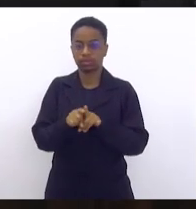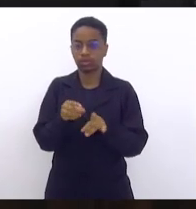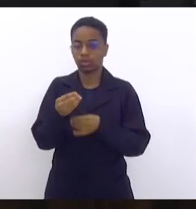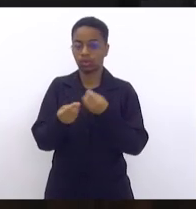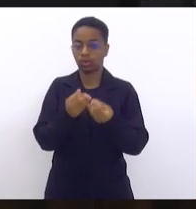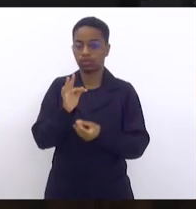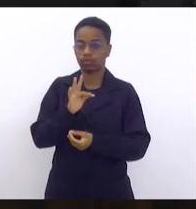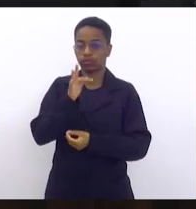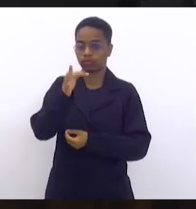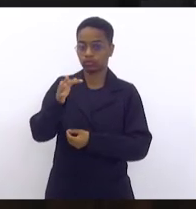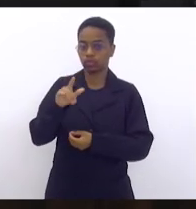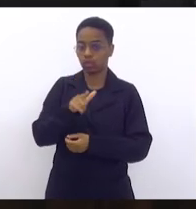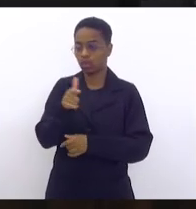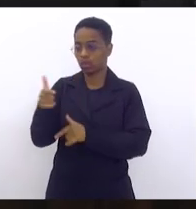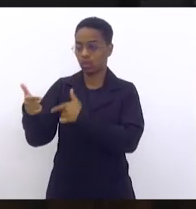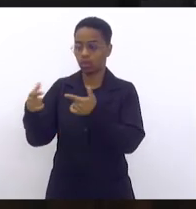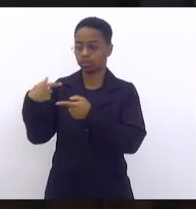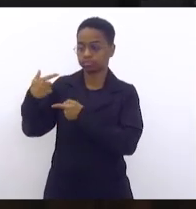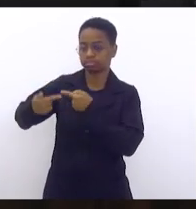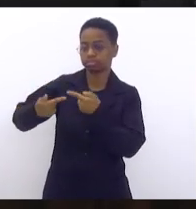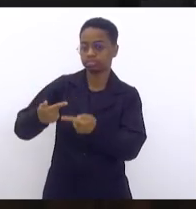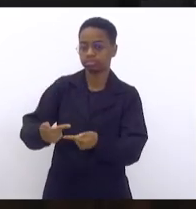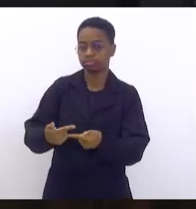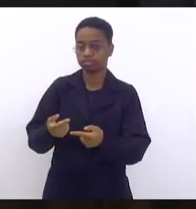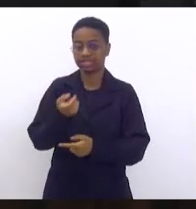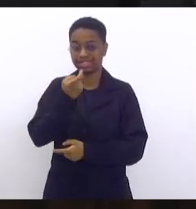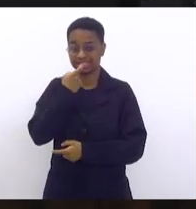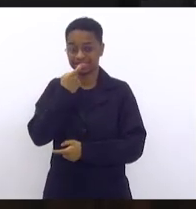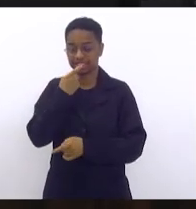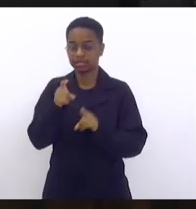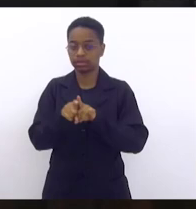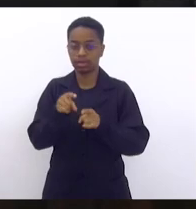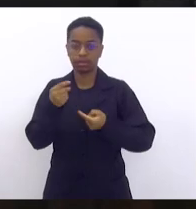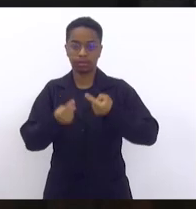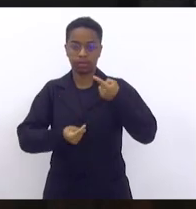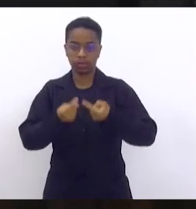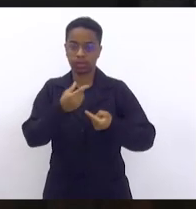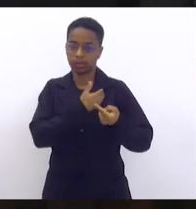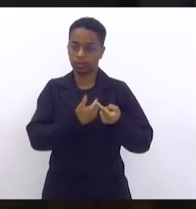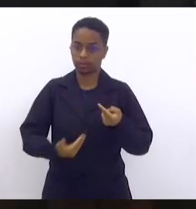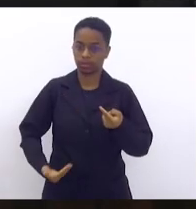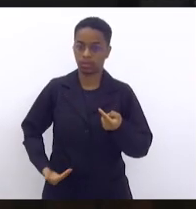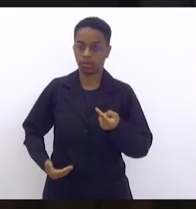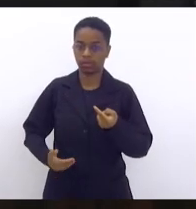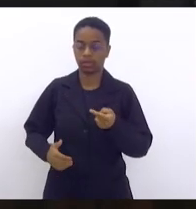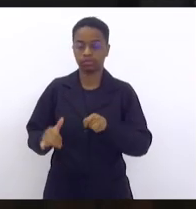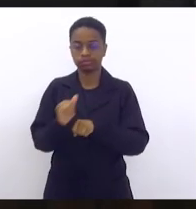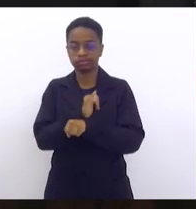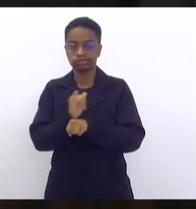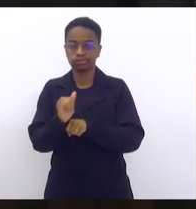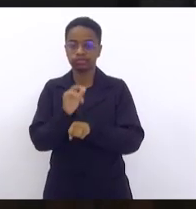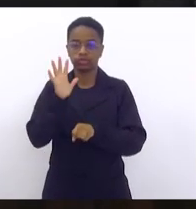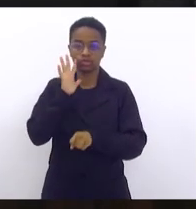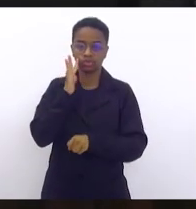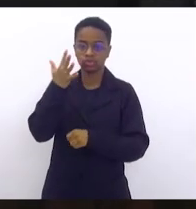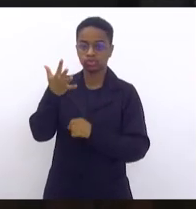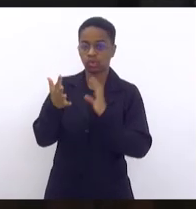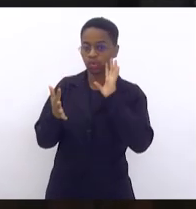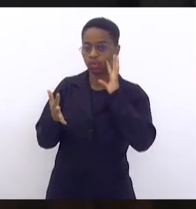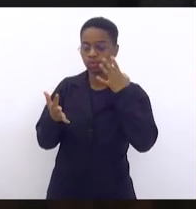futuro das Gerações que estão por vir Plásticos e políticas públicas alternativas e soluções